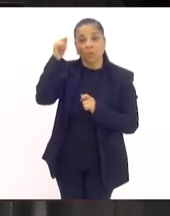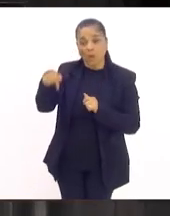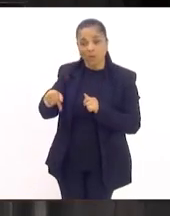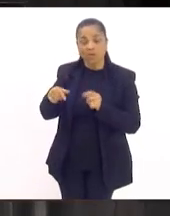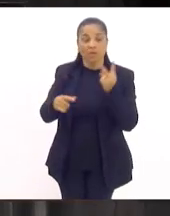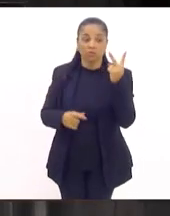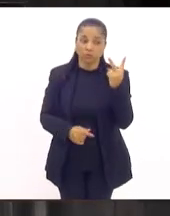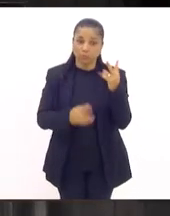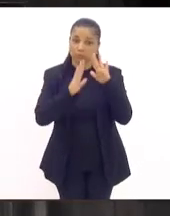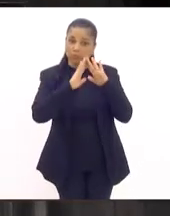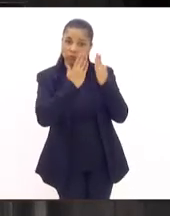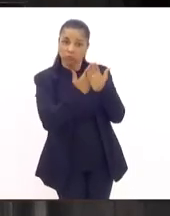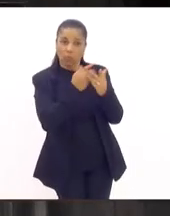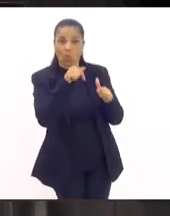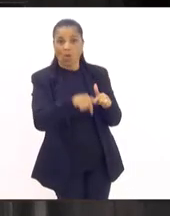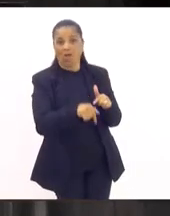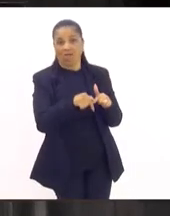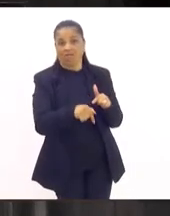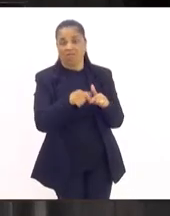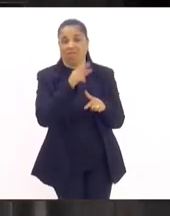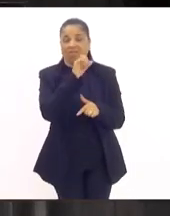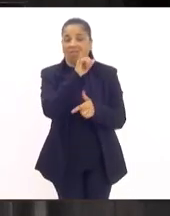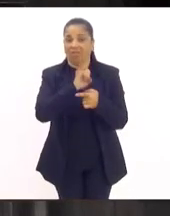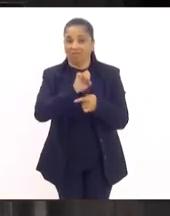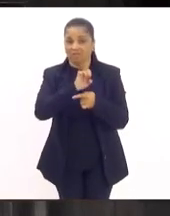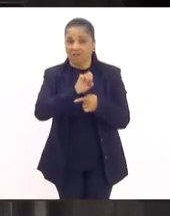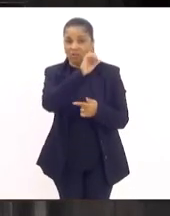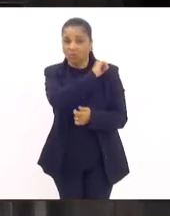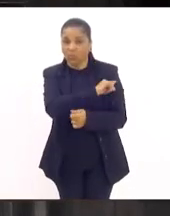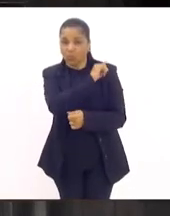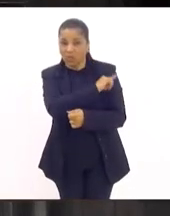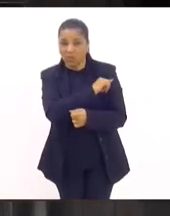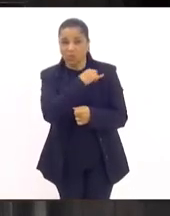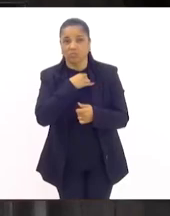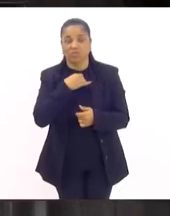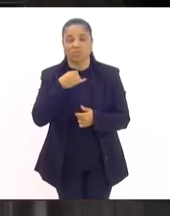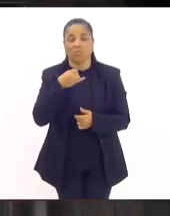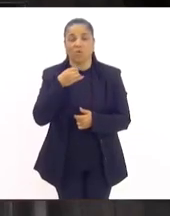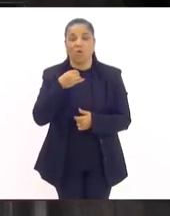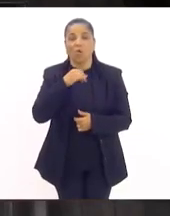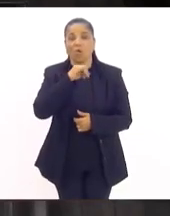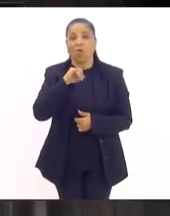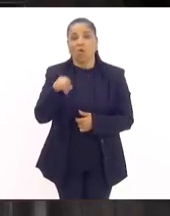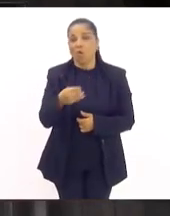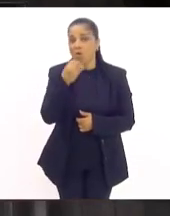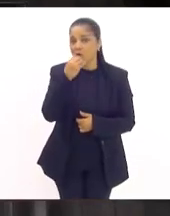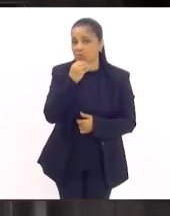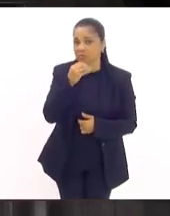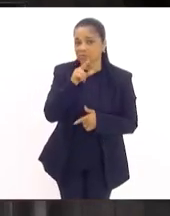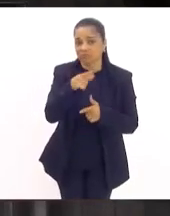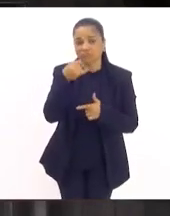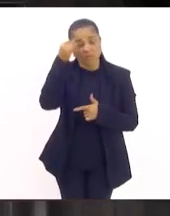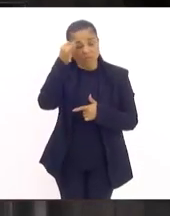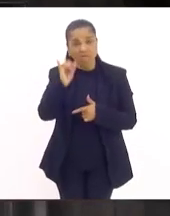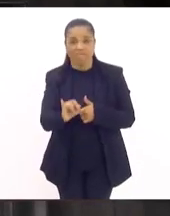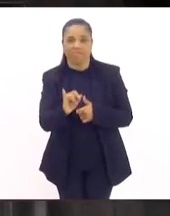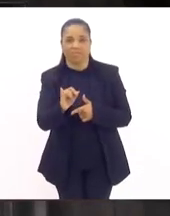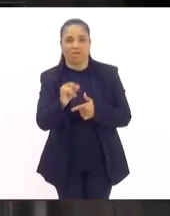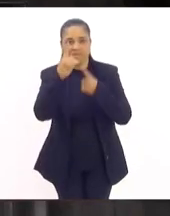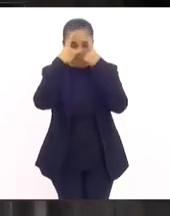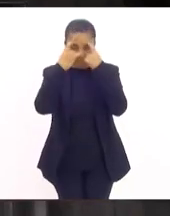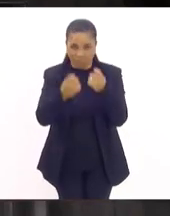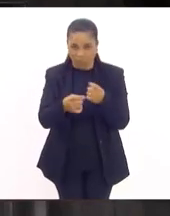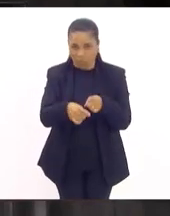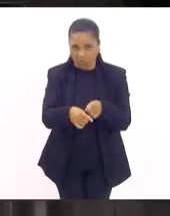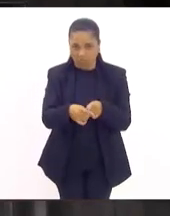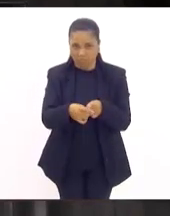estado do Rio de Janeiro, onde houve uma ação preventiva da Polícia Federal que impediu que acontecesse um caso de violência,